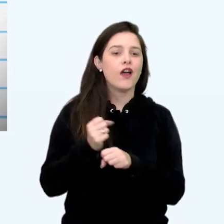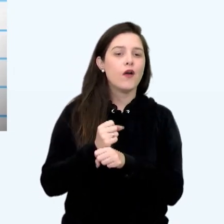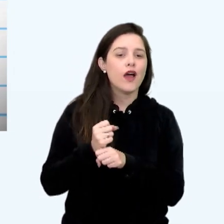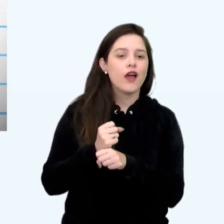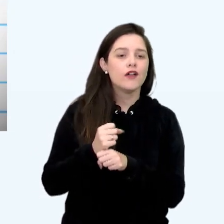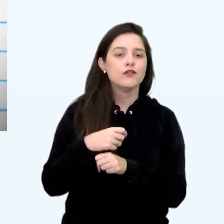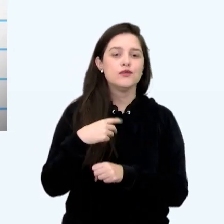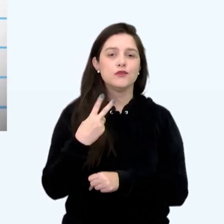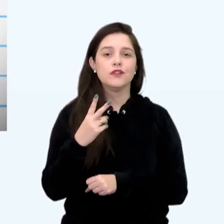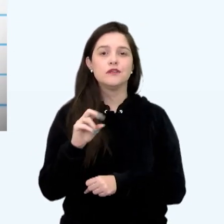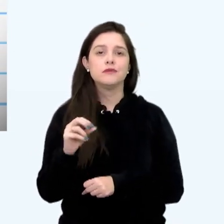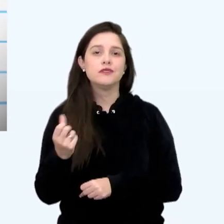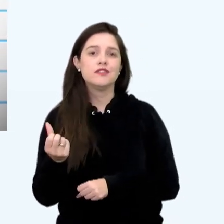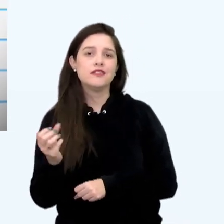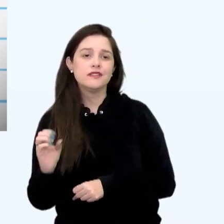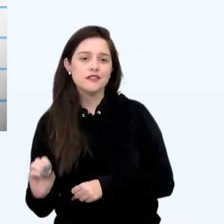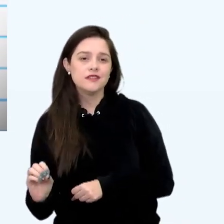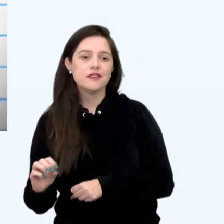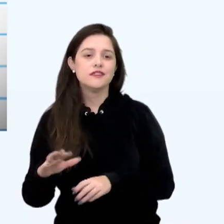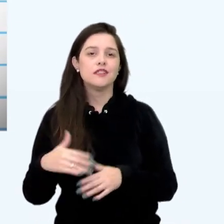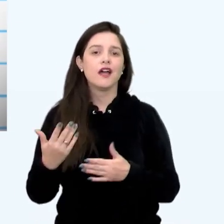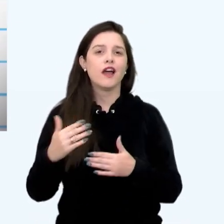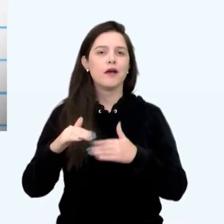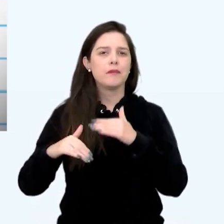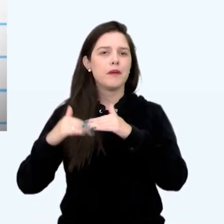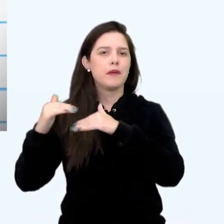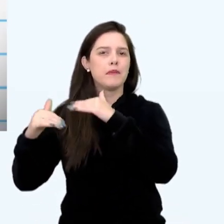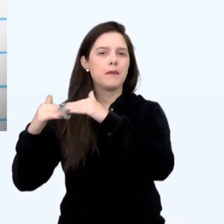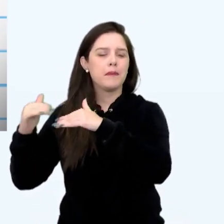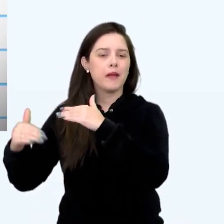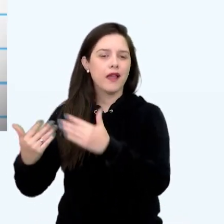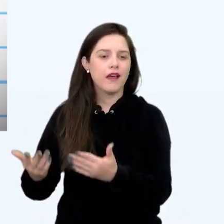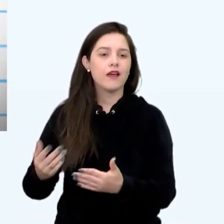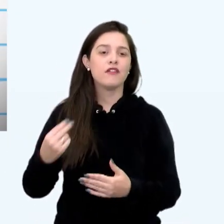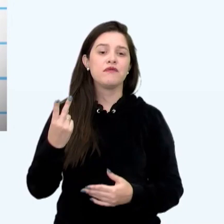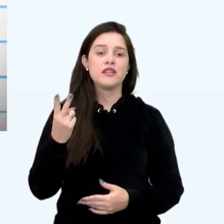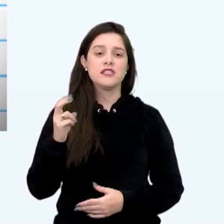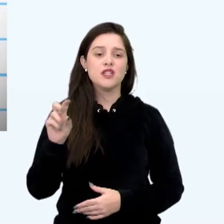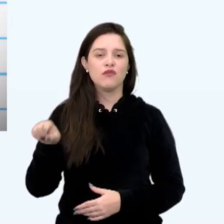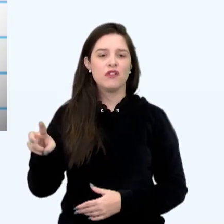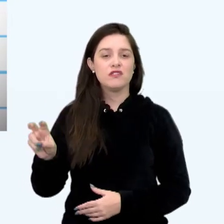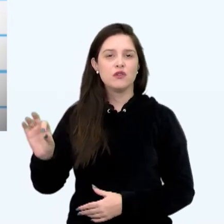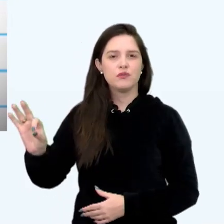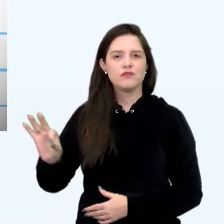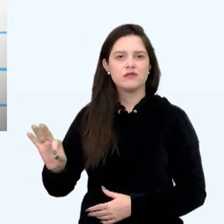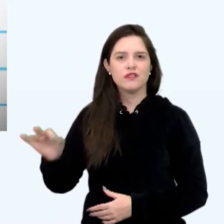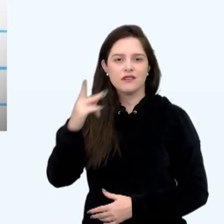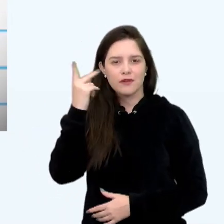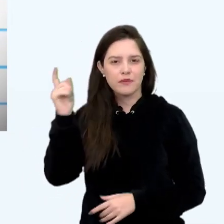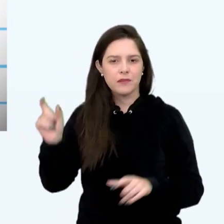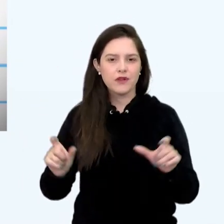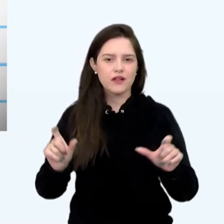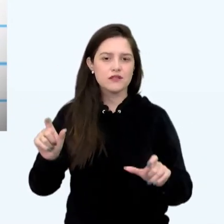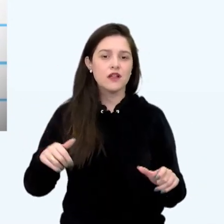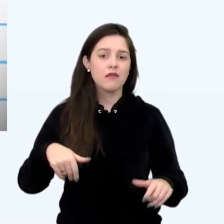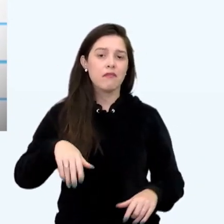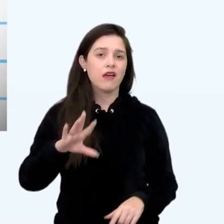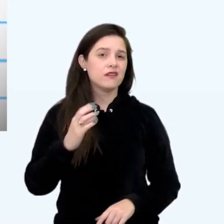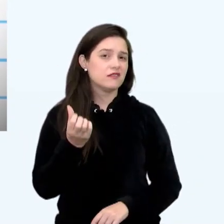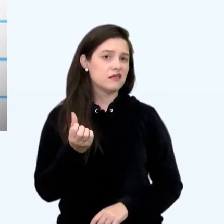2060. Nesse ano, segundo nossas projeções, o percentual da população brasileira com mais de 65 anos chegará